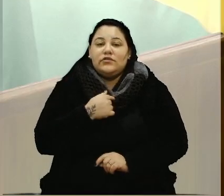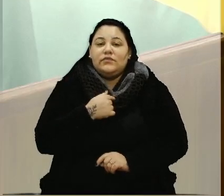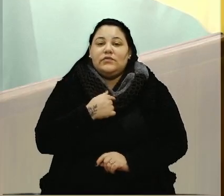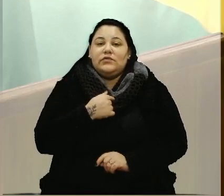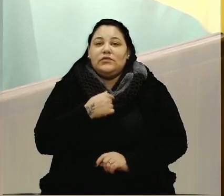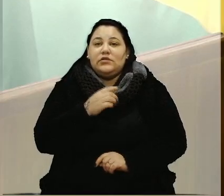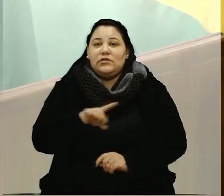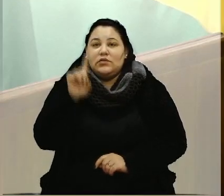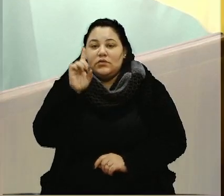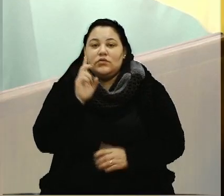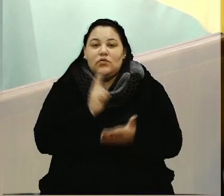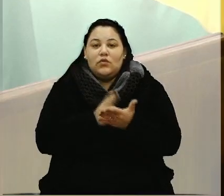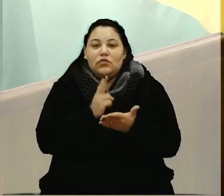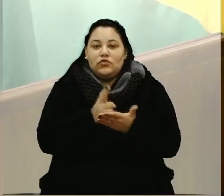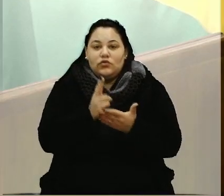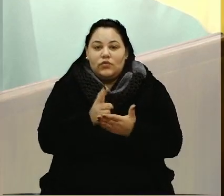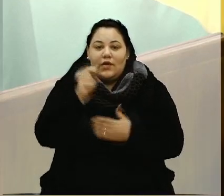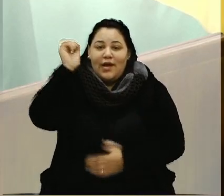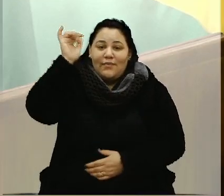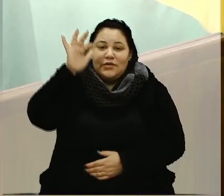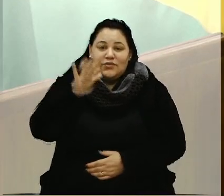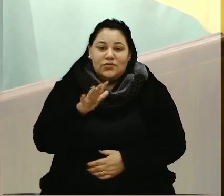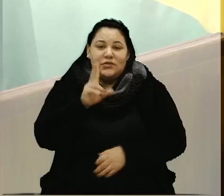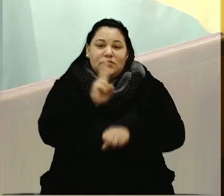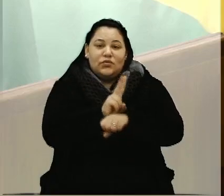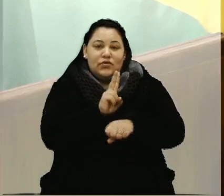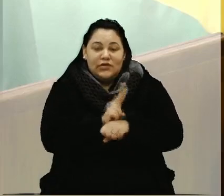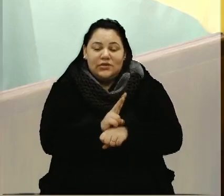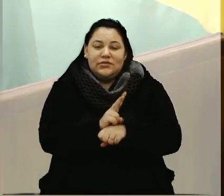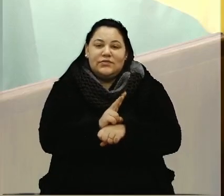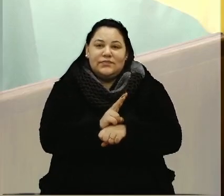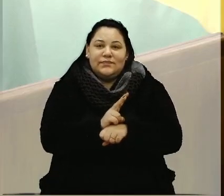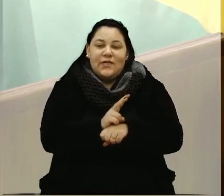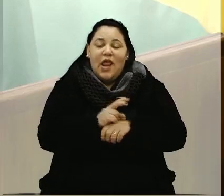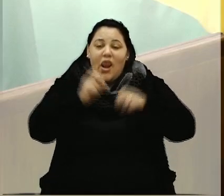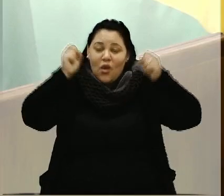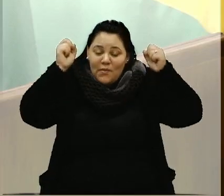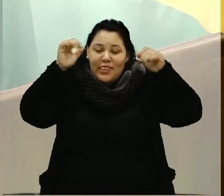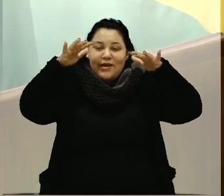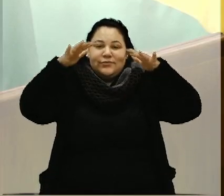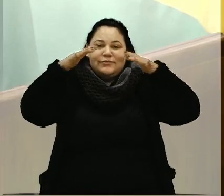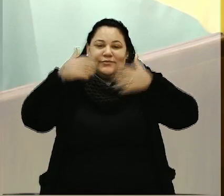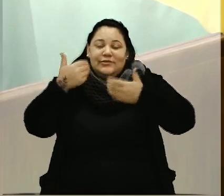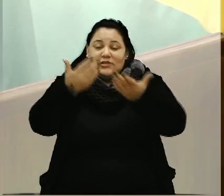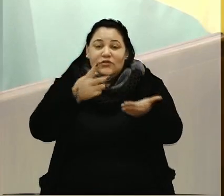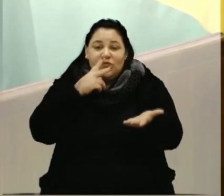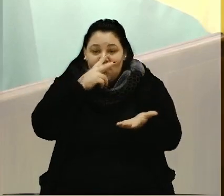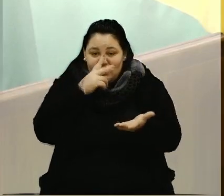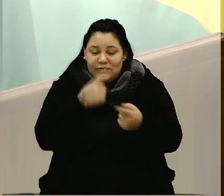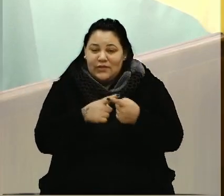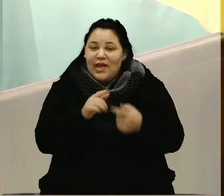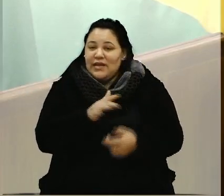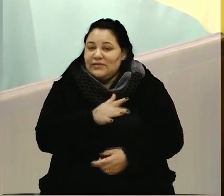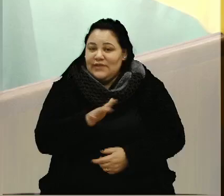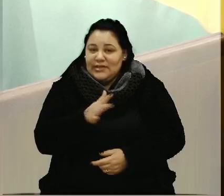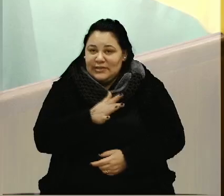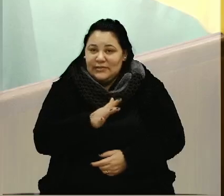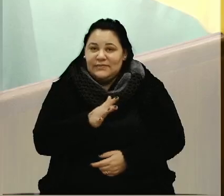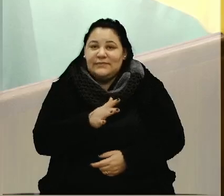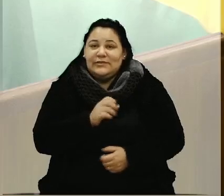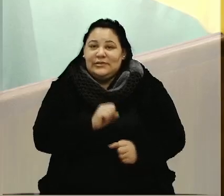continue abençoando, protegendo, iluminando, dando forças, porque muitas vezes se